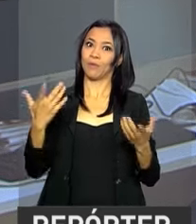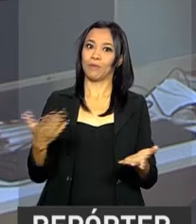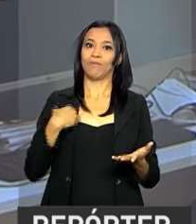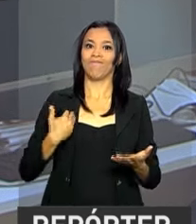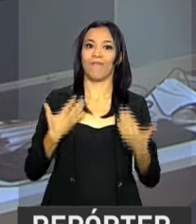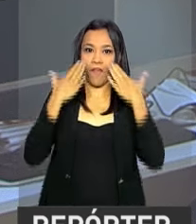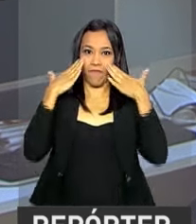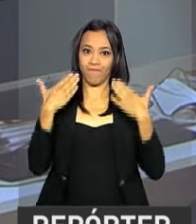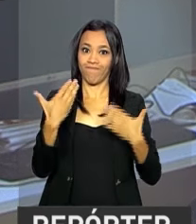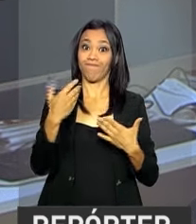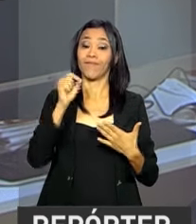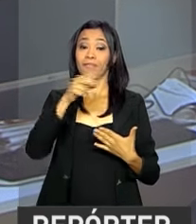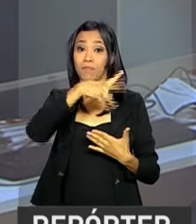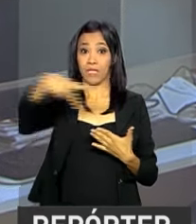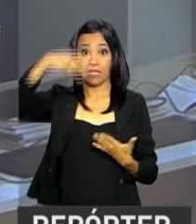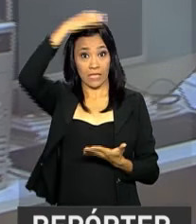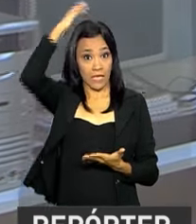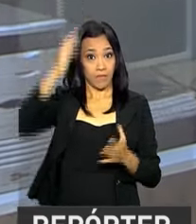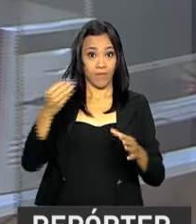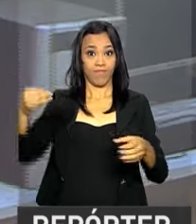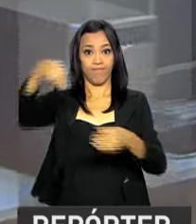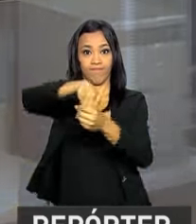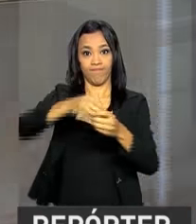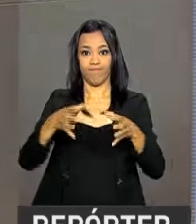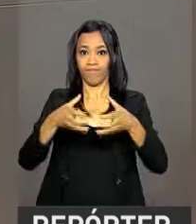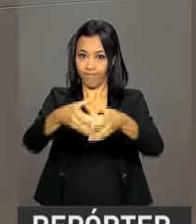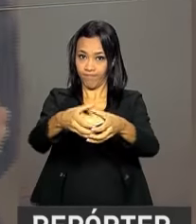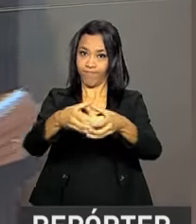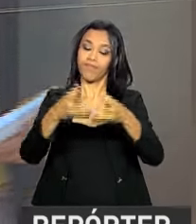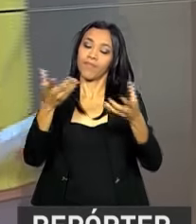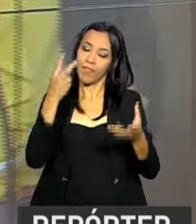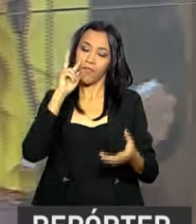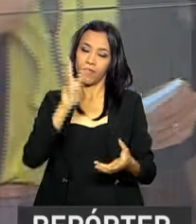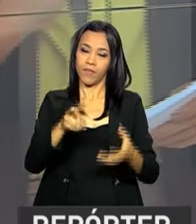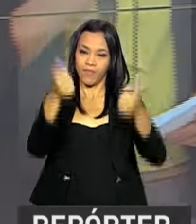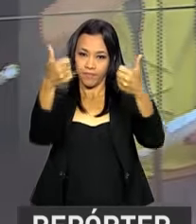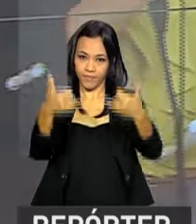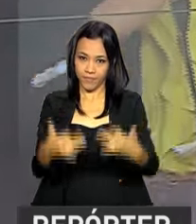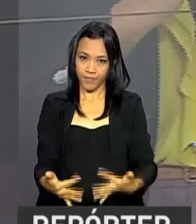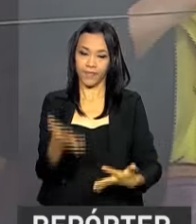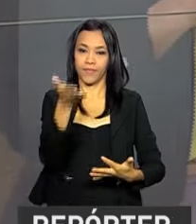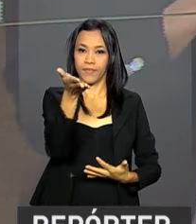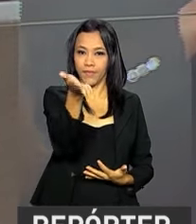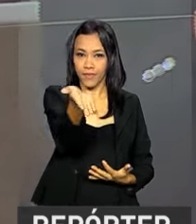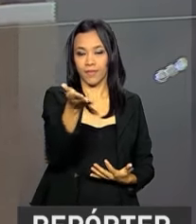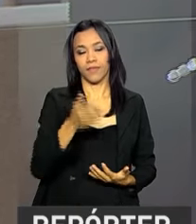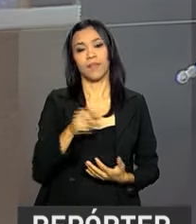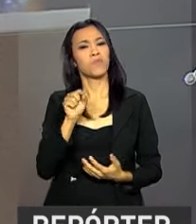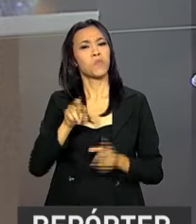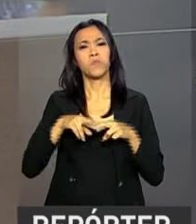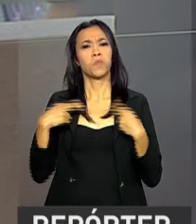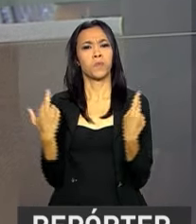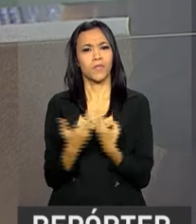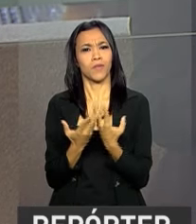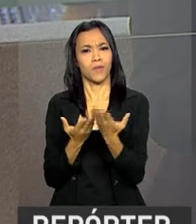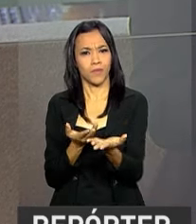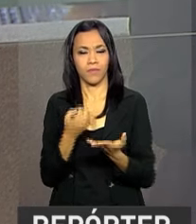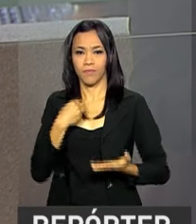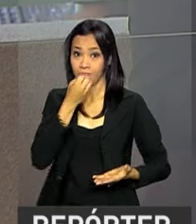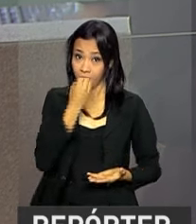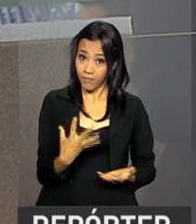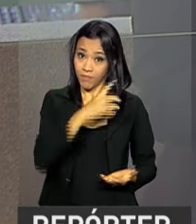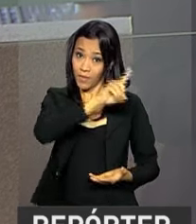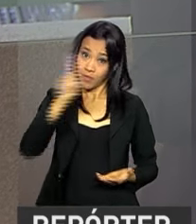Temer. Vamos ao vivo ao Palácio do Planalto. A repórter Paola Deort traz os detalhes pra gente dessa reunião. Oi Paola, bom dia para